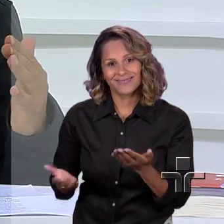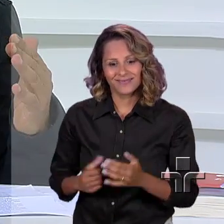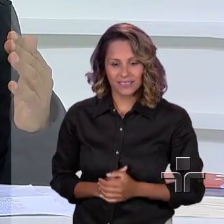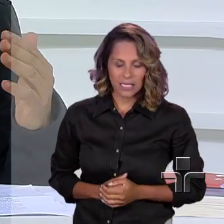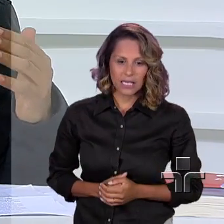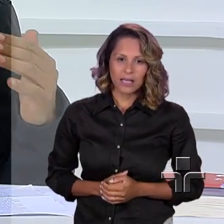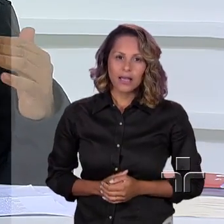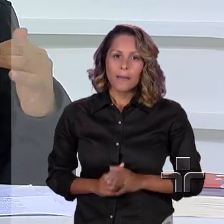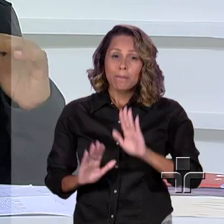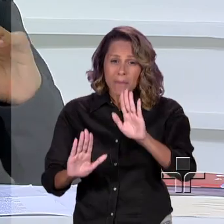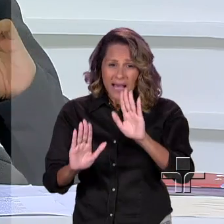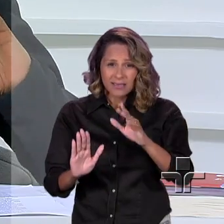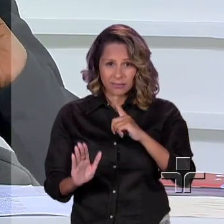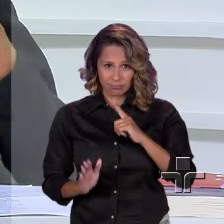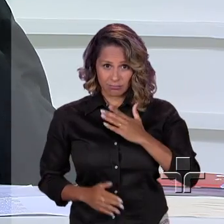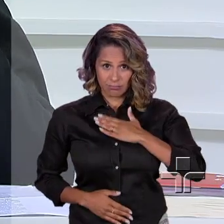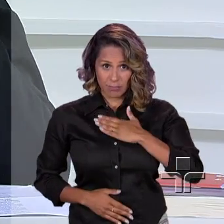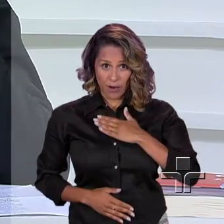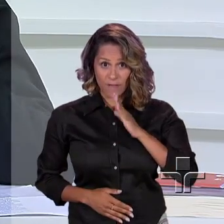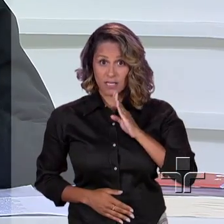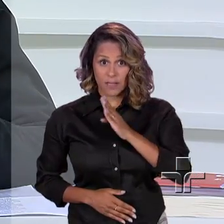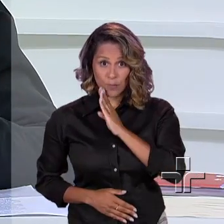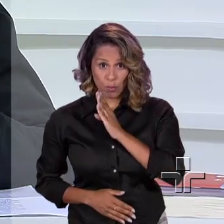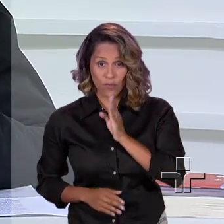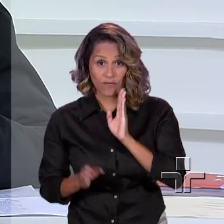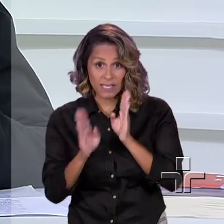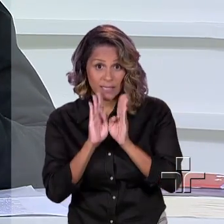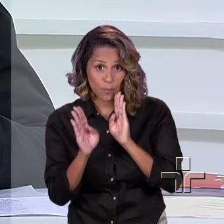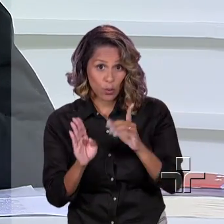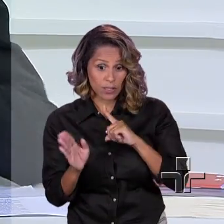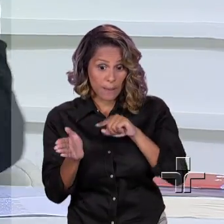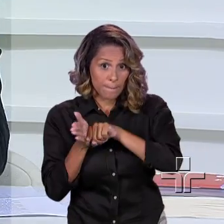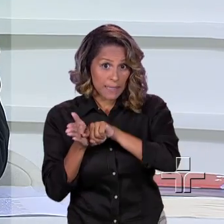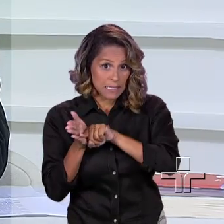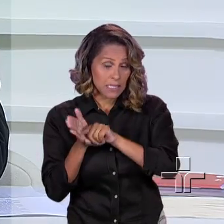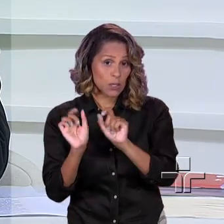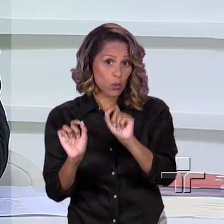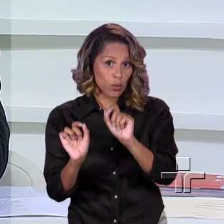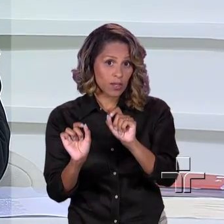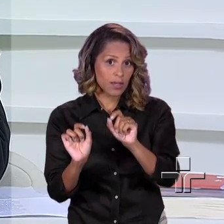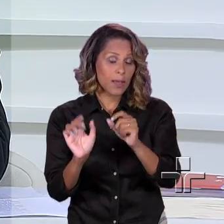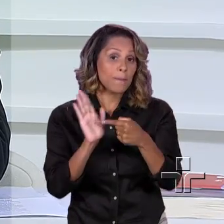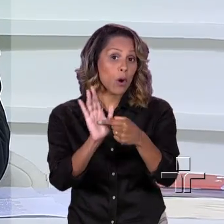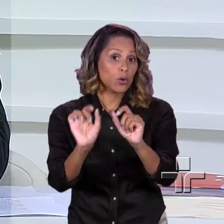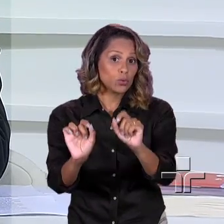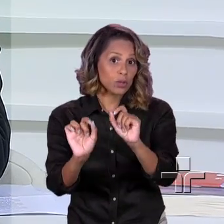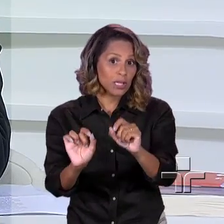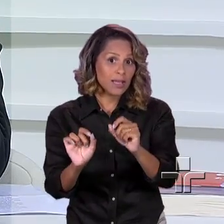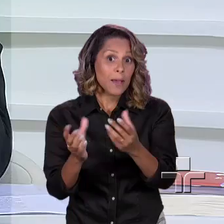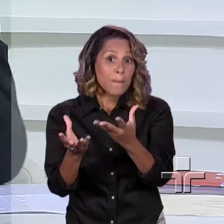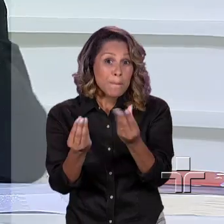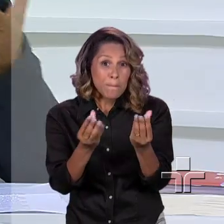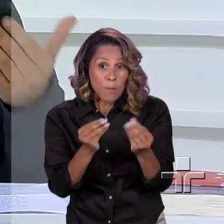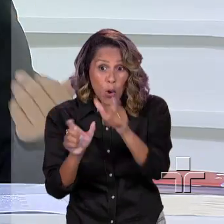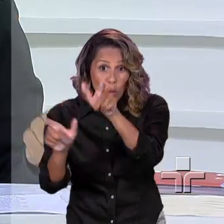no Facebook mostra que muitos gays jovens vão votar neste candidato.